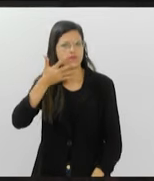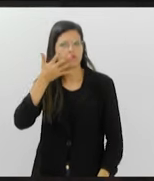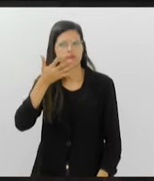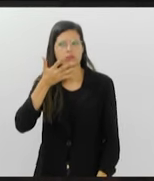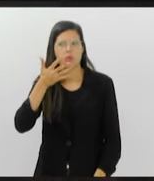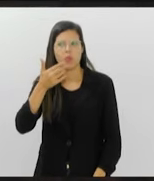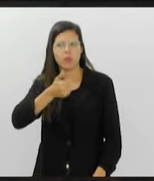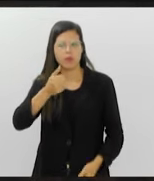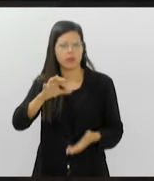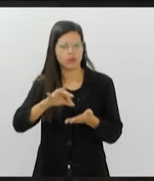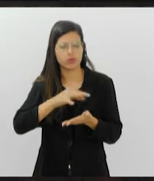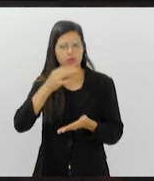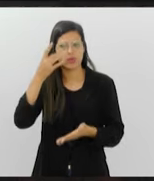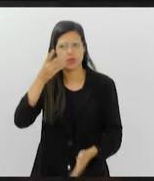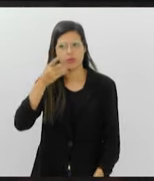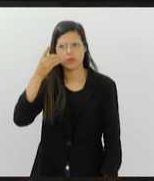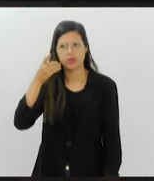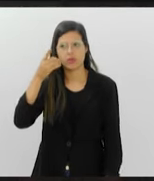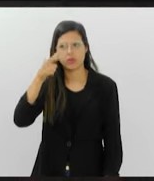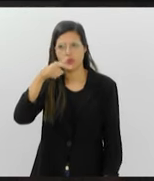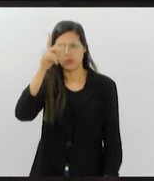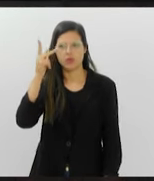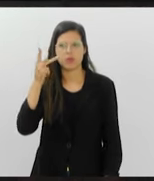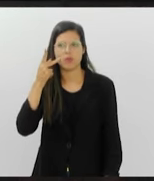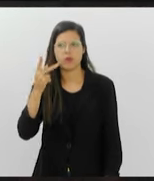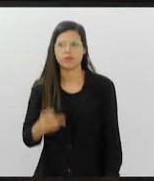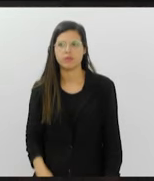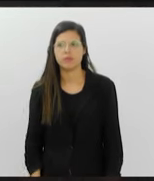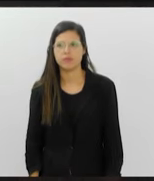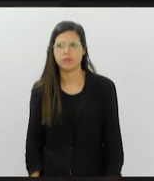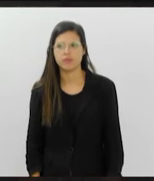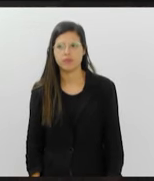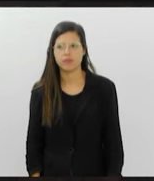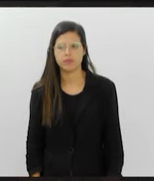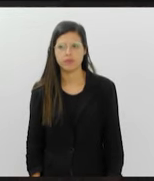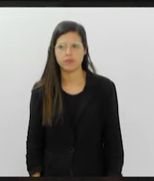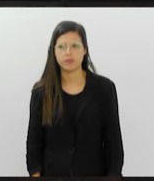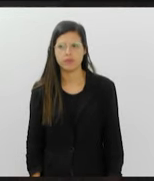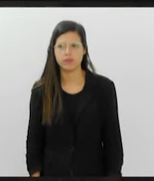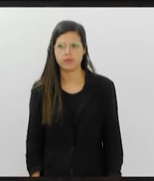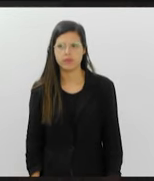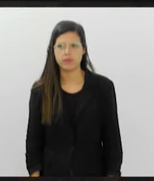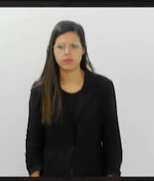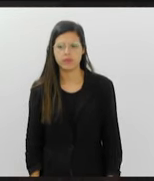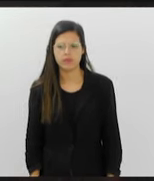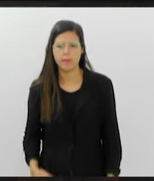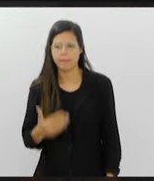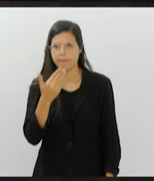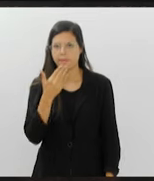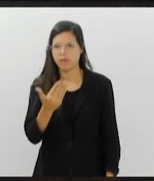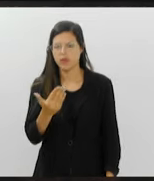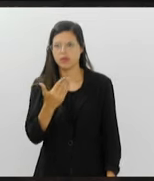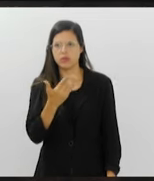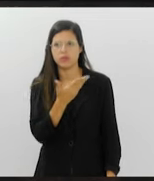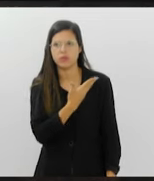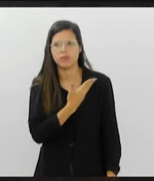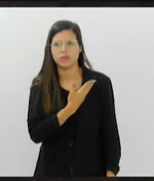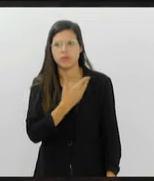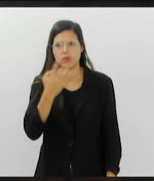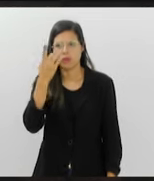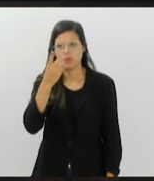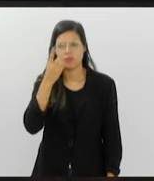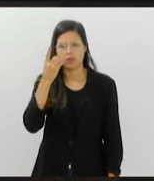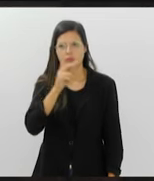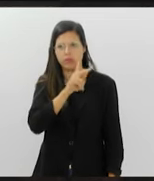primeiro orador inscrito, o nobre deputado Luiz Paulo. E, em tempo, já peço ao meu colega, o deputado